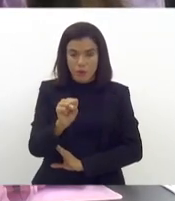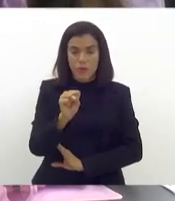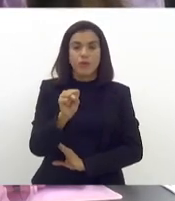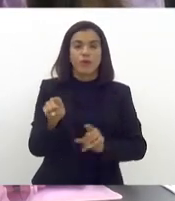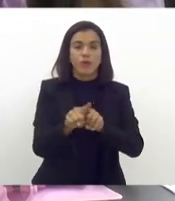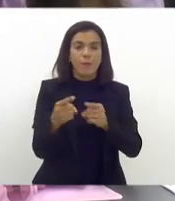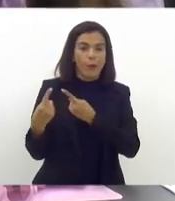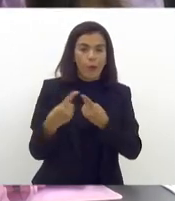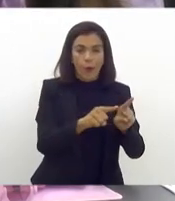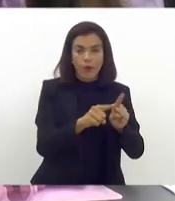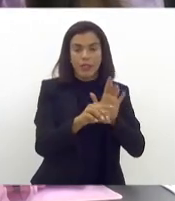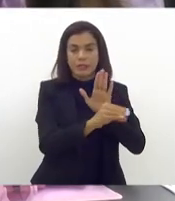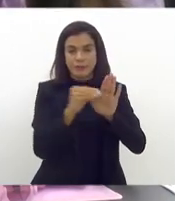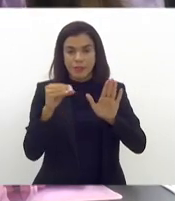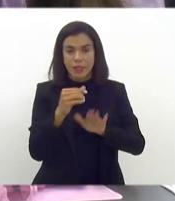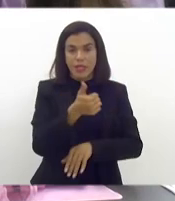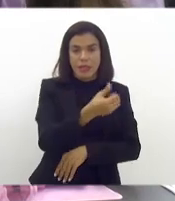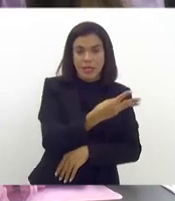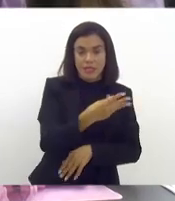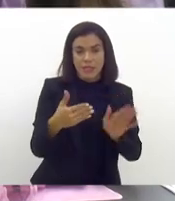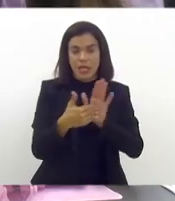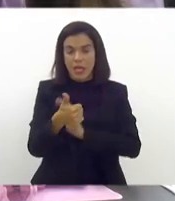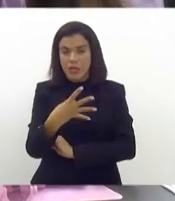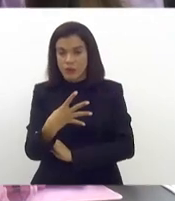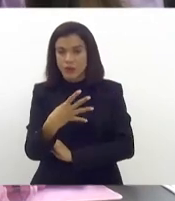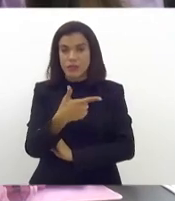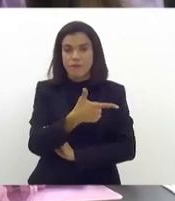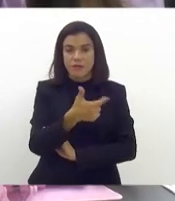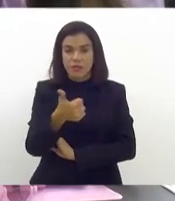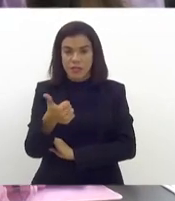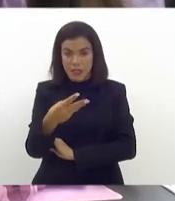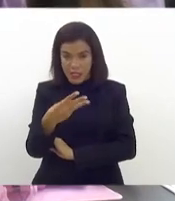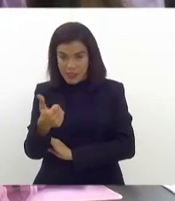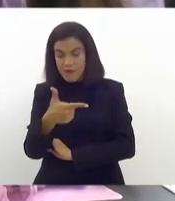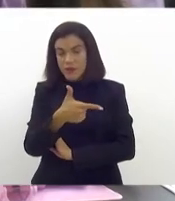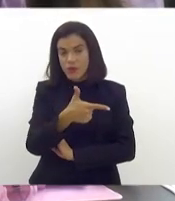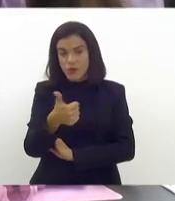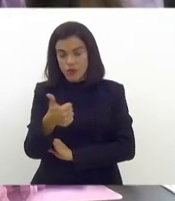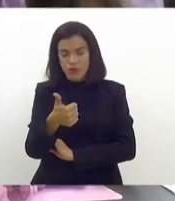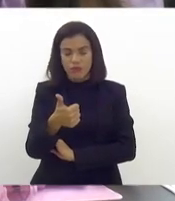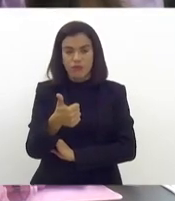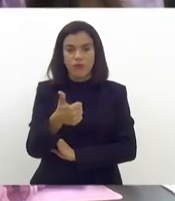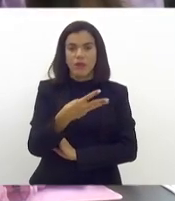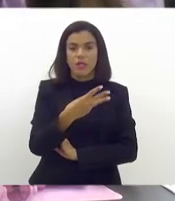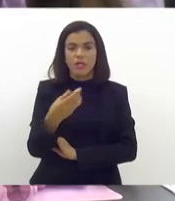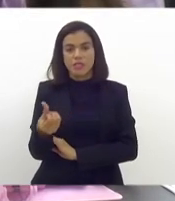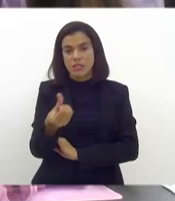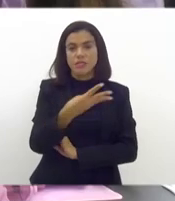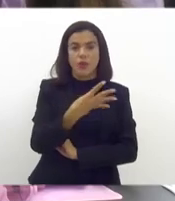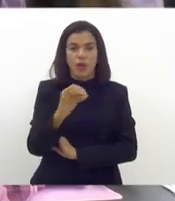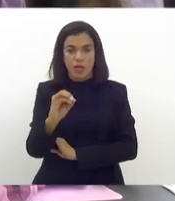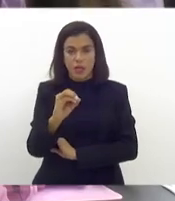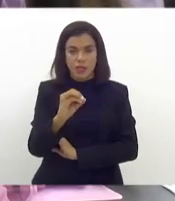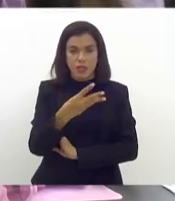contrário às emendas 3 a 14, 16 a 21, 25 a 32, 35, 36, 40